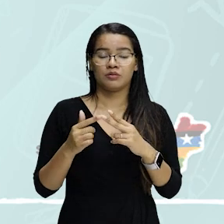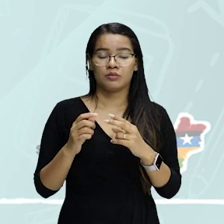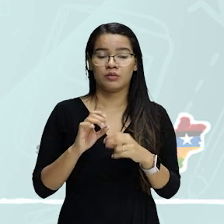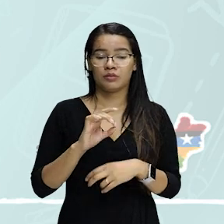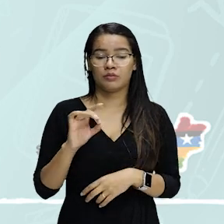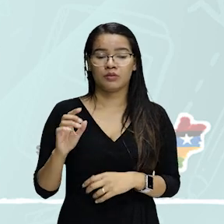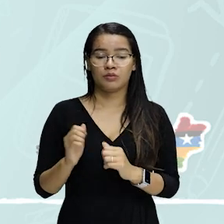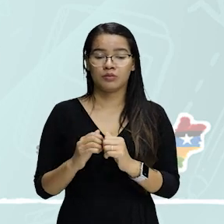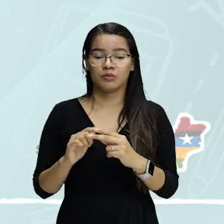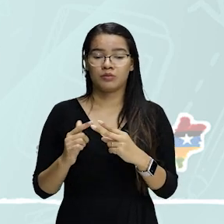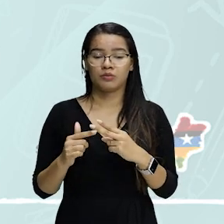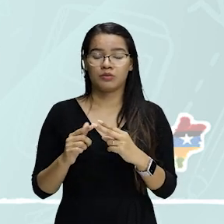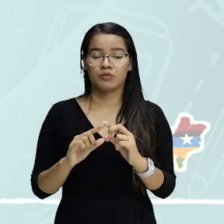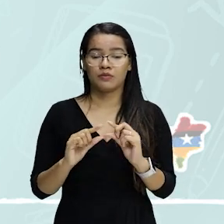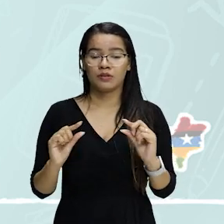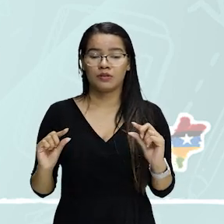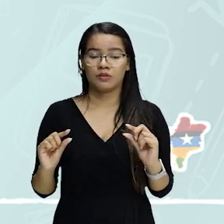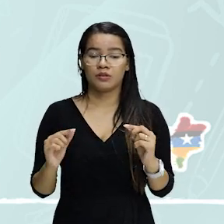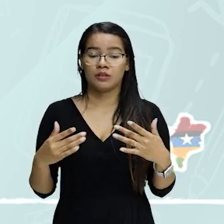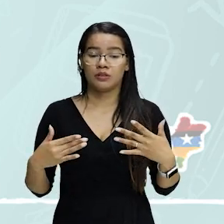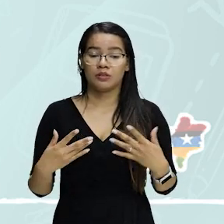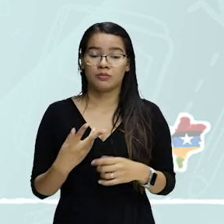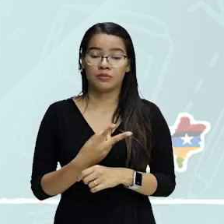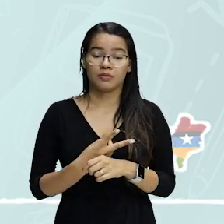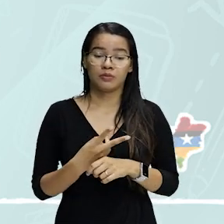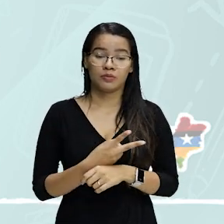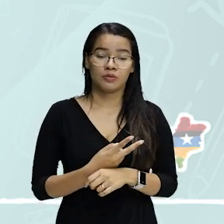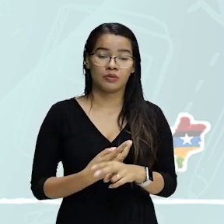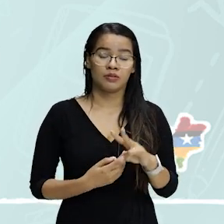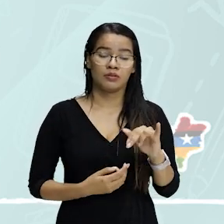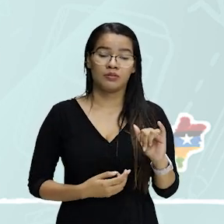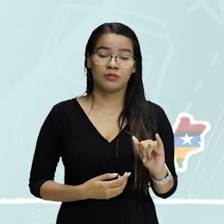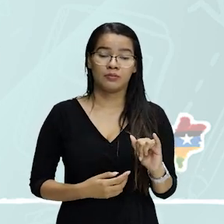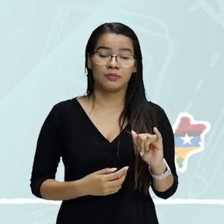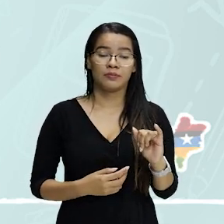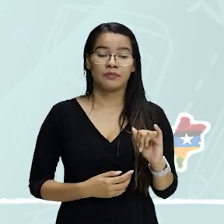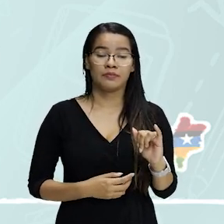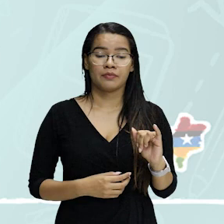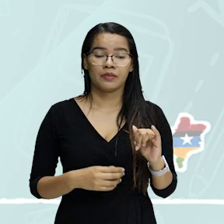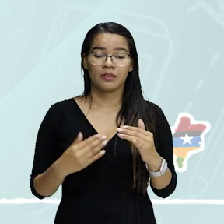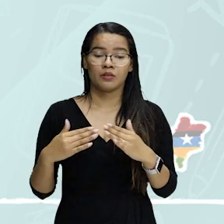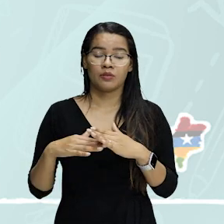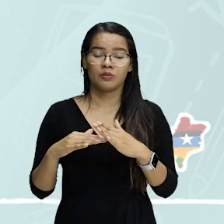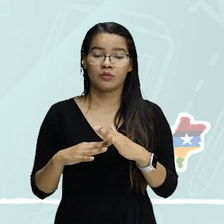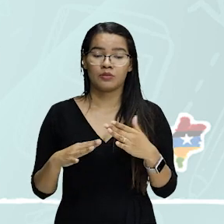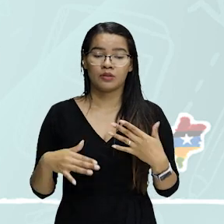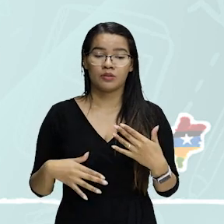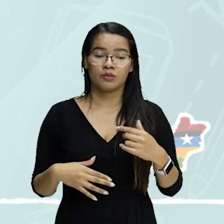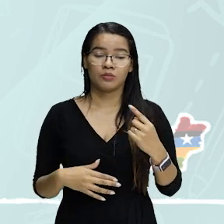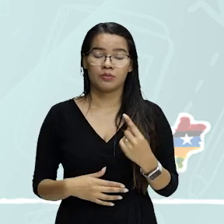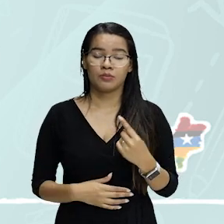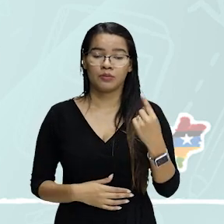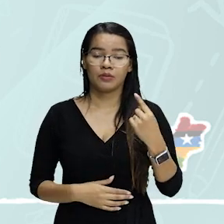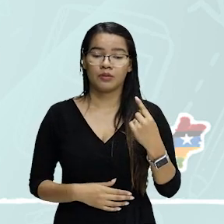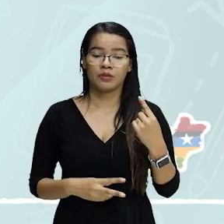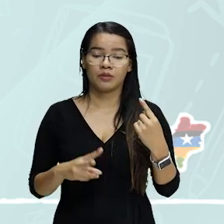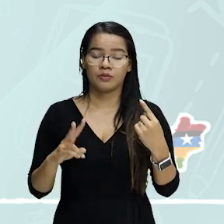versos. Procure, vai rimar com o último verso, não. O primeiro